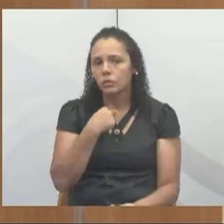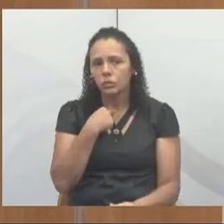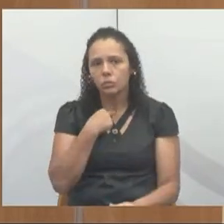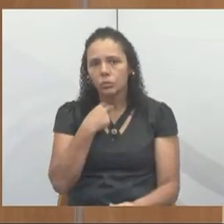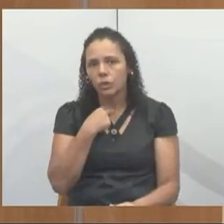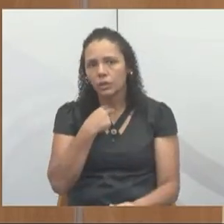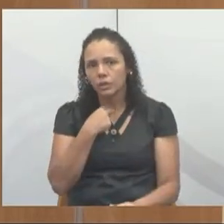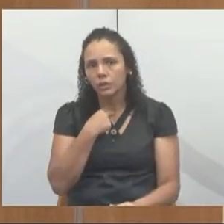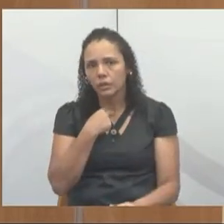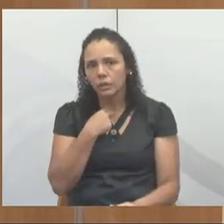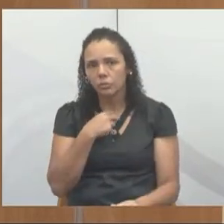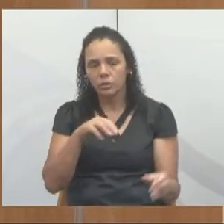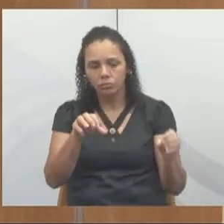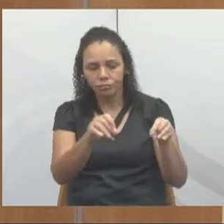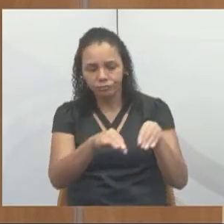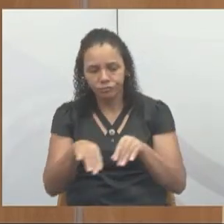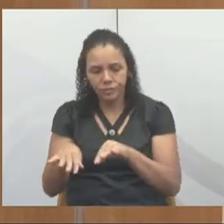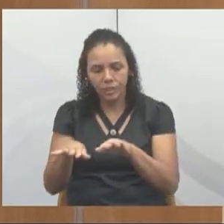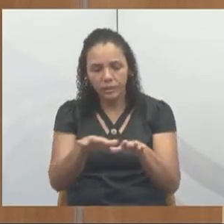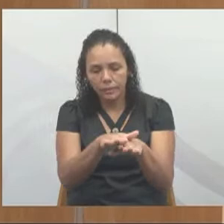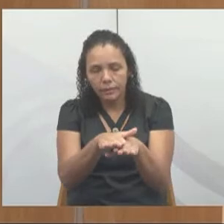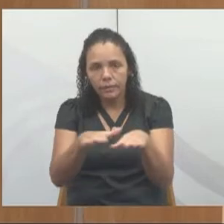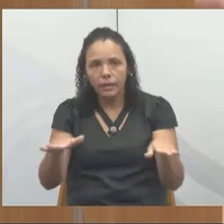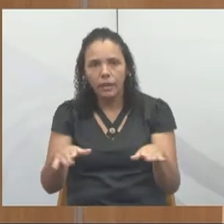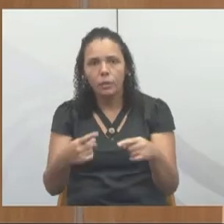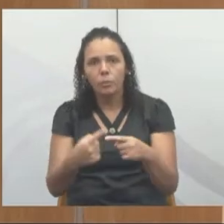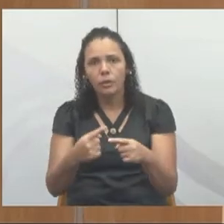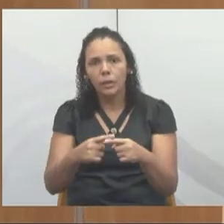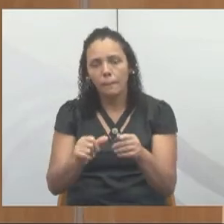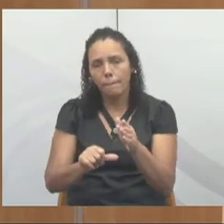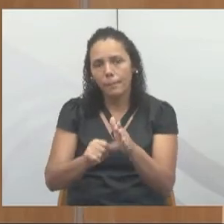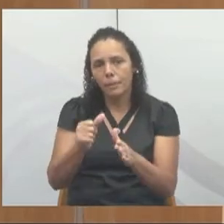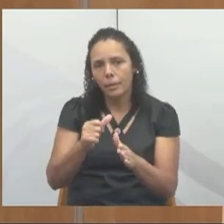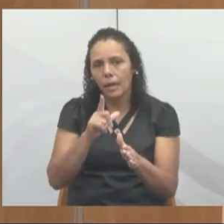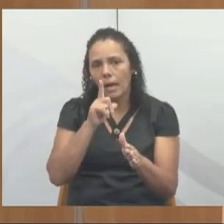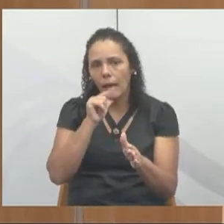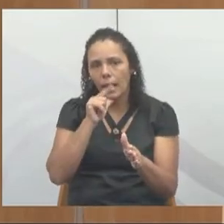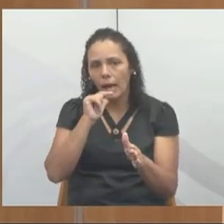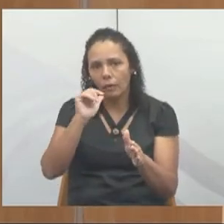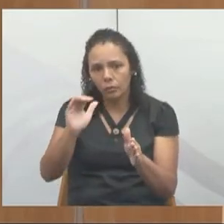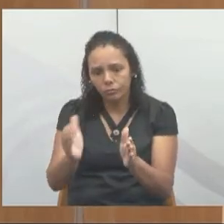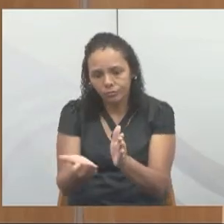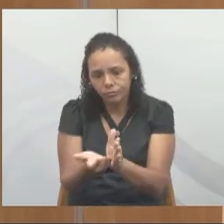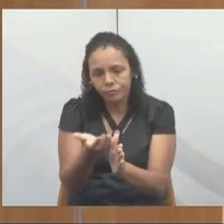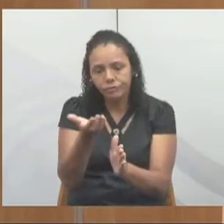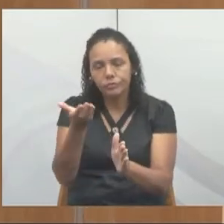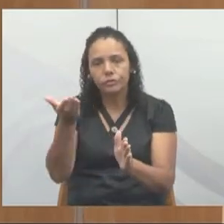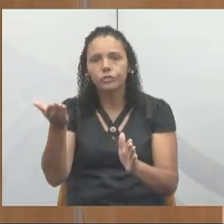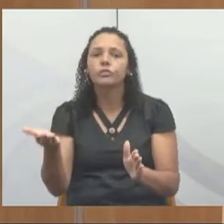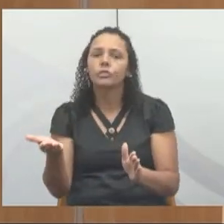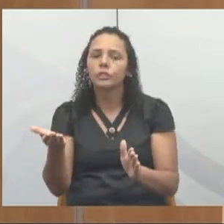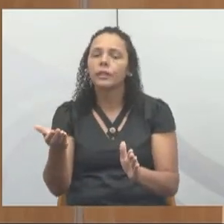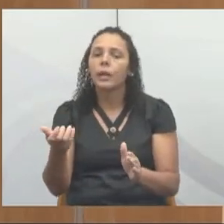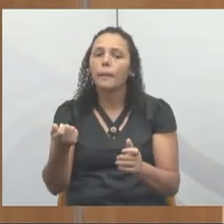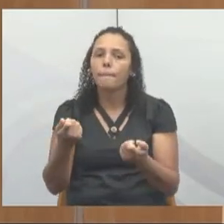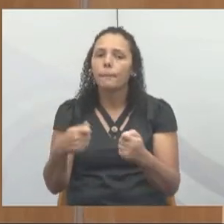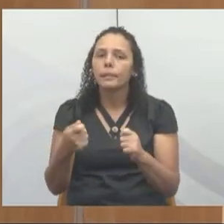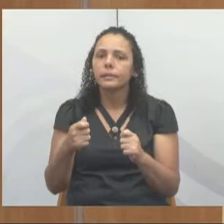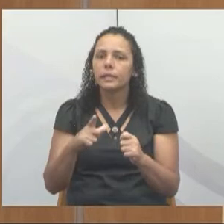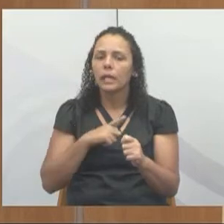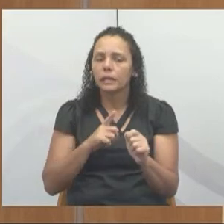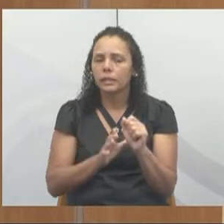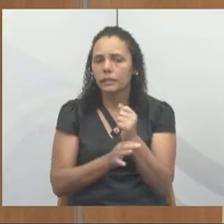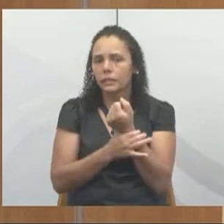simplesmente o aterro da cava, porque você tem que fazer, primeiro, tirar um pouco de água da cava, garantir que não haja